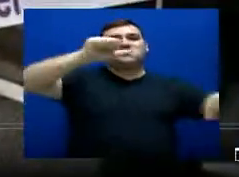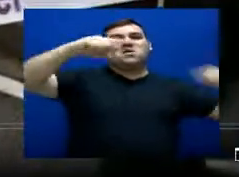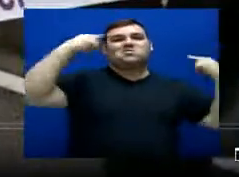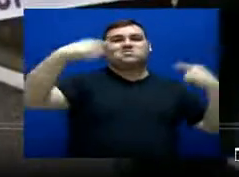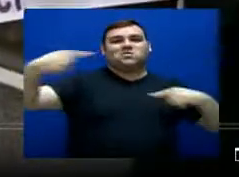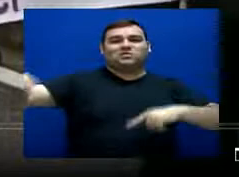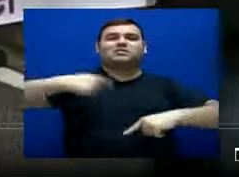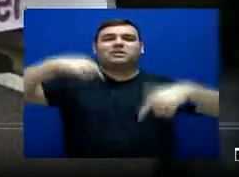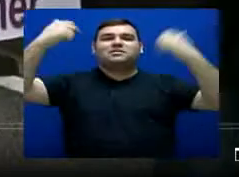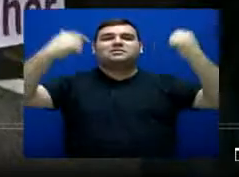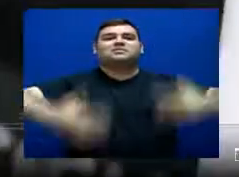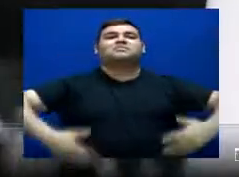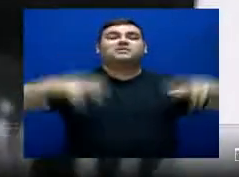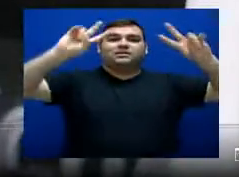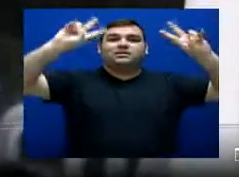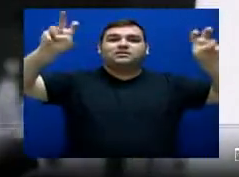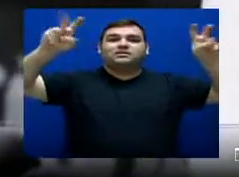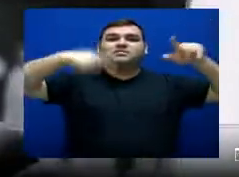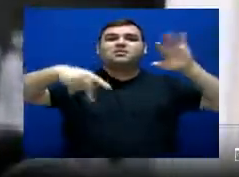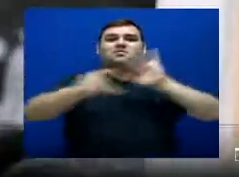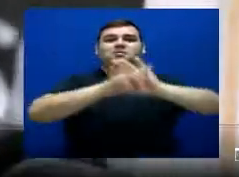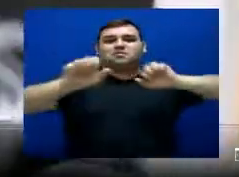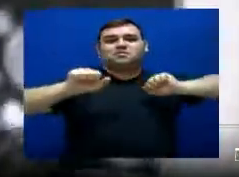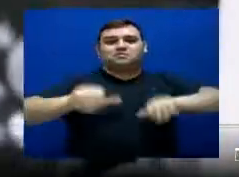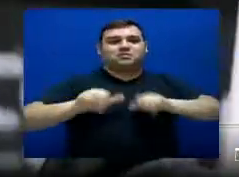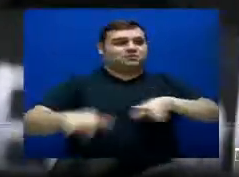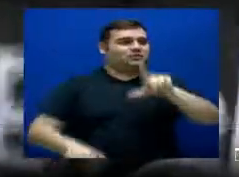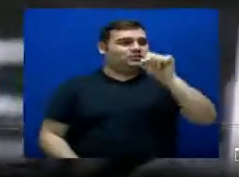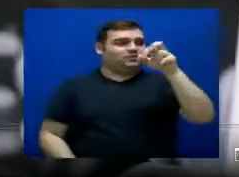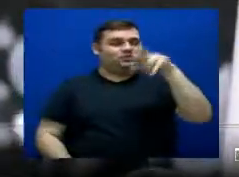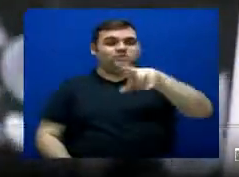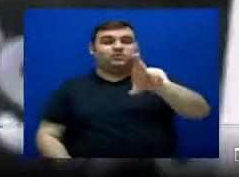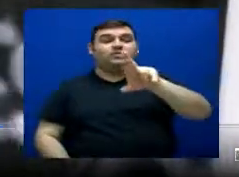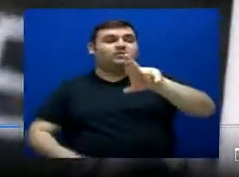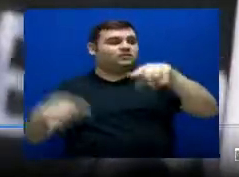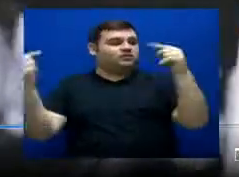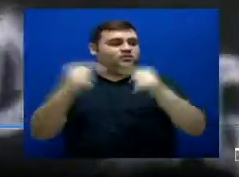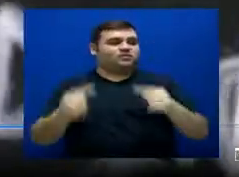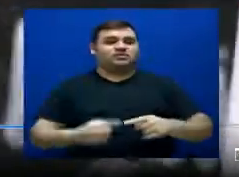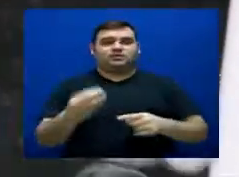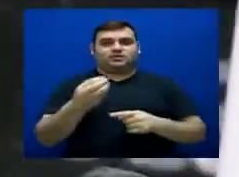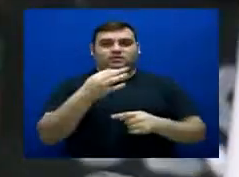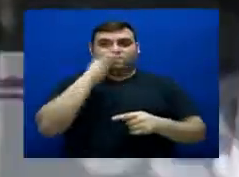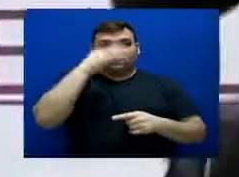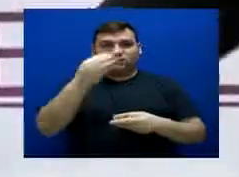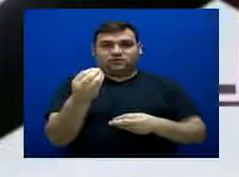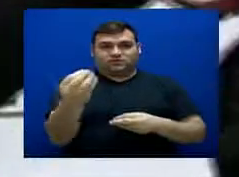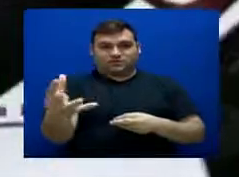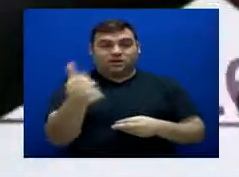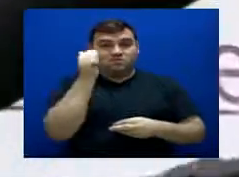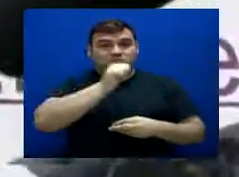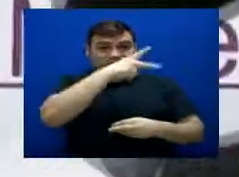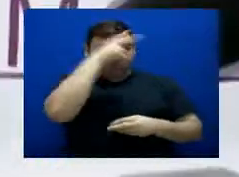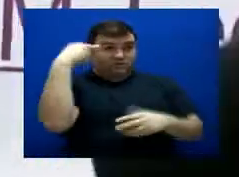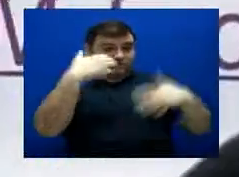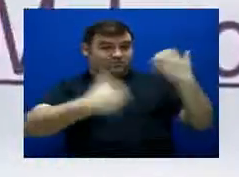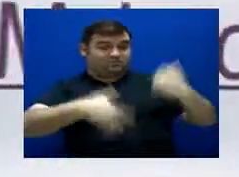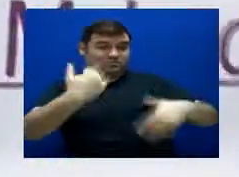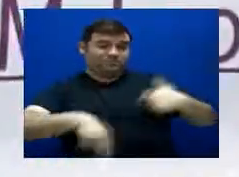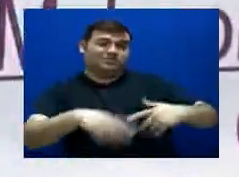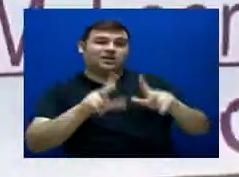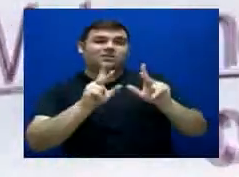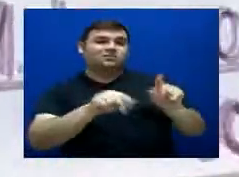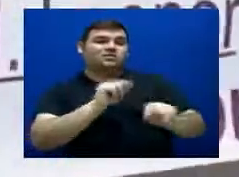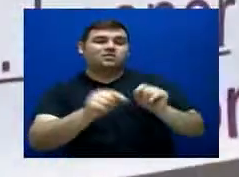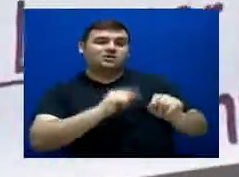mulher, que era o tema do desfile da escola Leonor Pinto Tomás. Sobre a entrega da rosa, a vice-prefeita disse que viu como